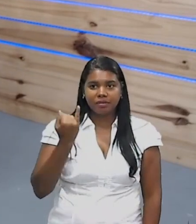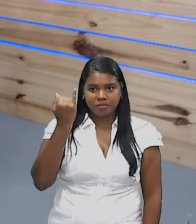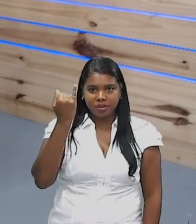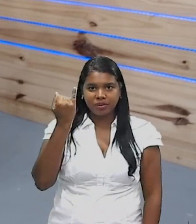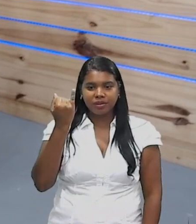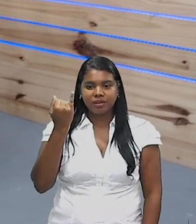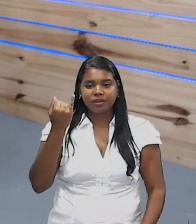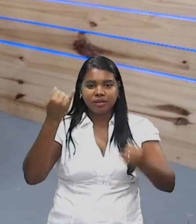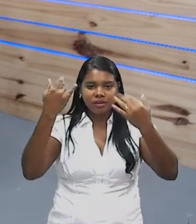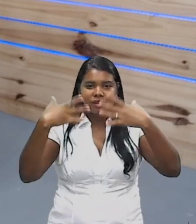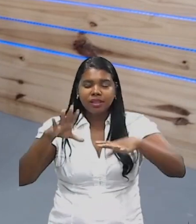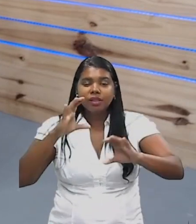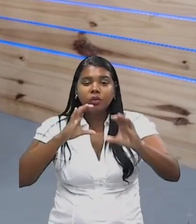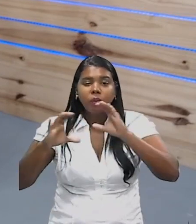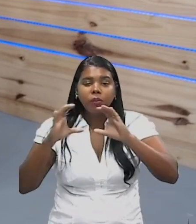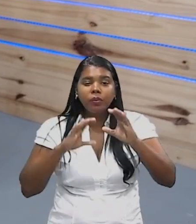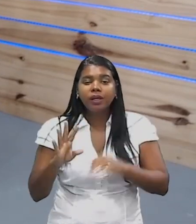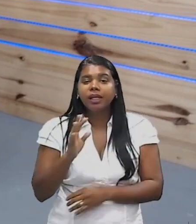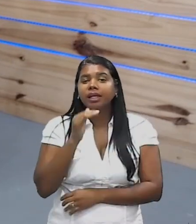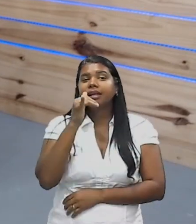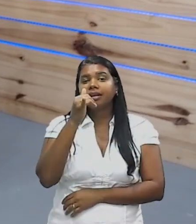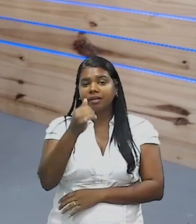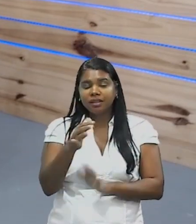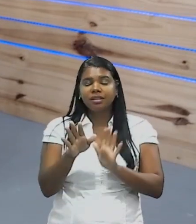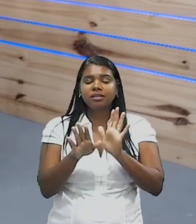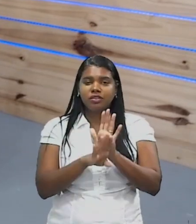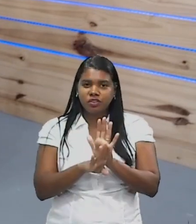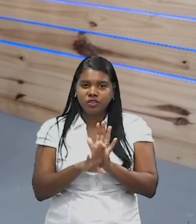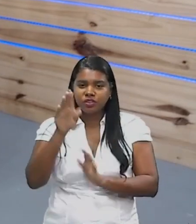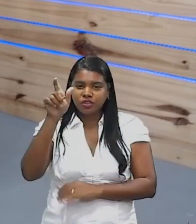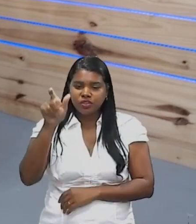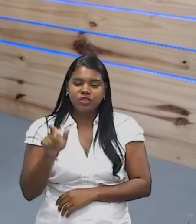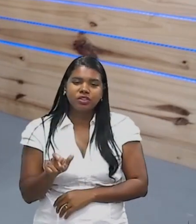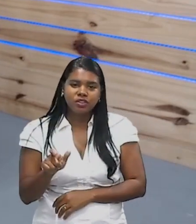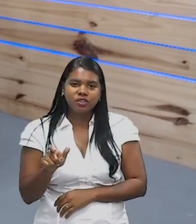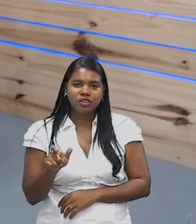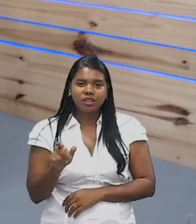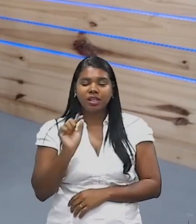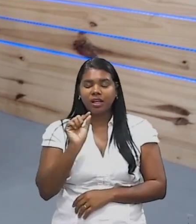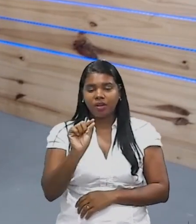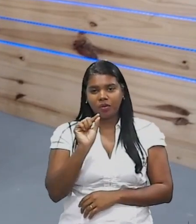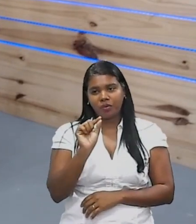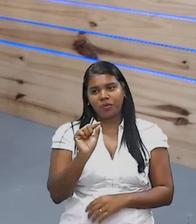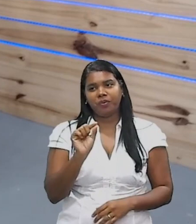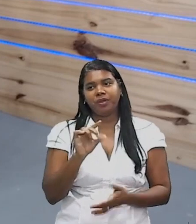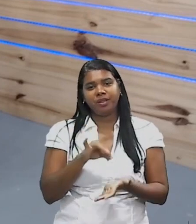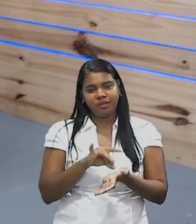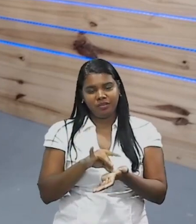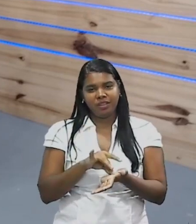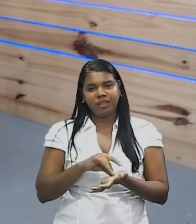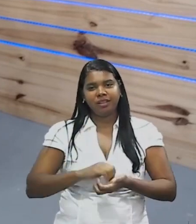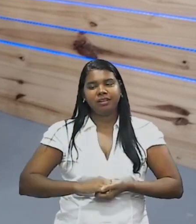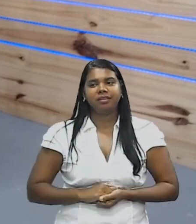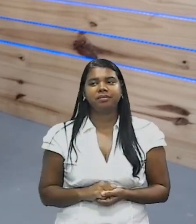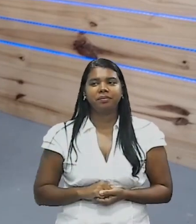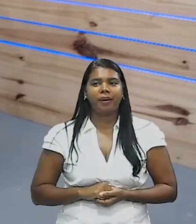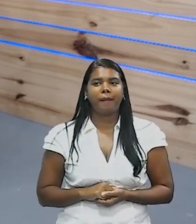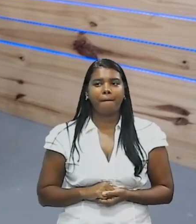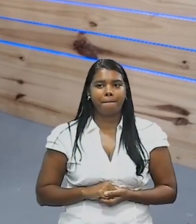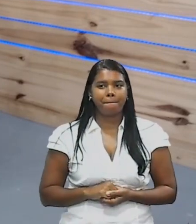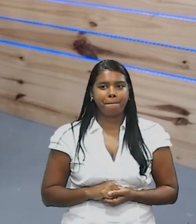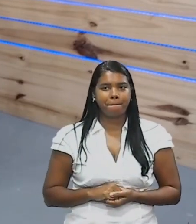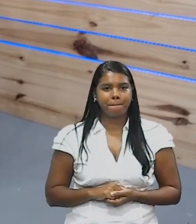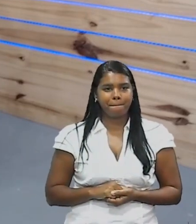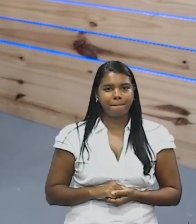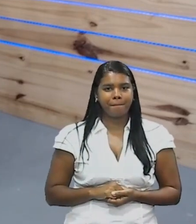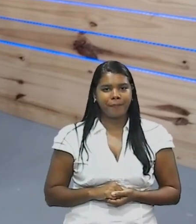de comunicar isso. E mostrar para o cliente o que é de fato. Sim. É verdade.